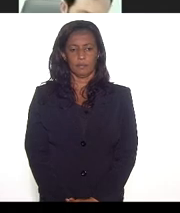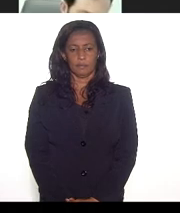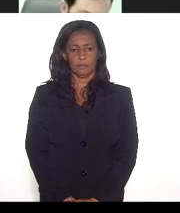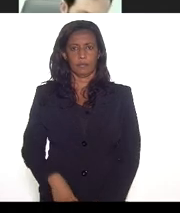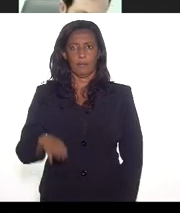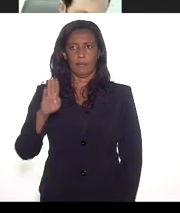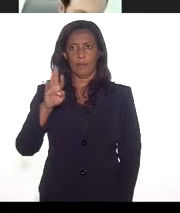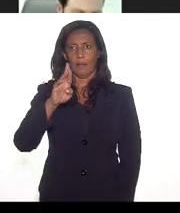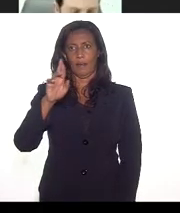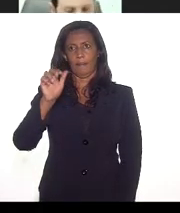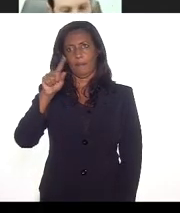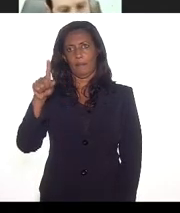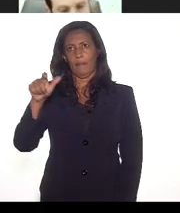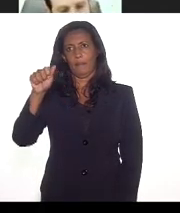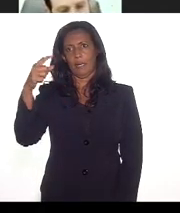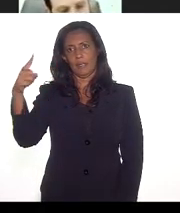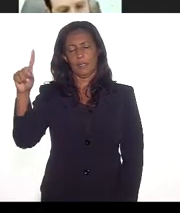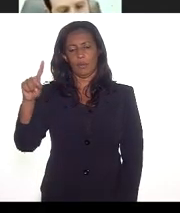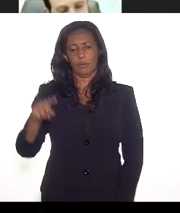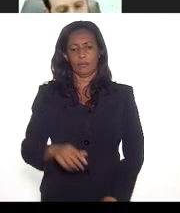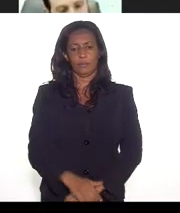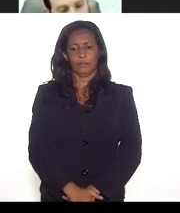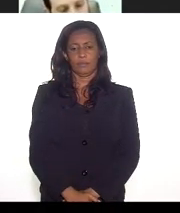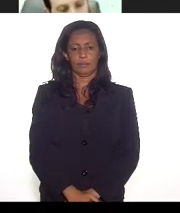Deputado Brazão.